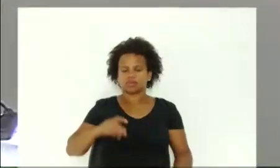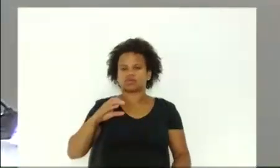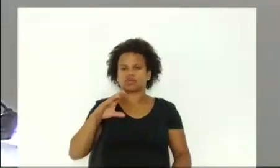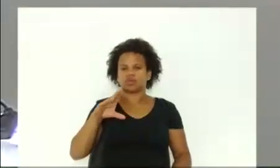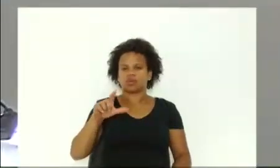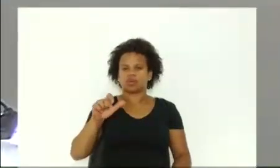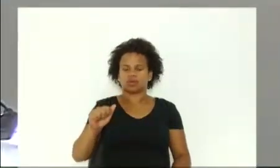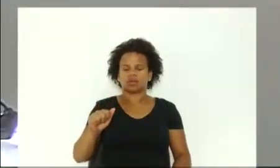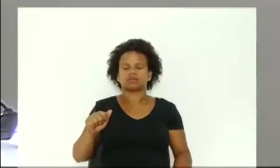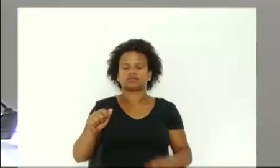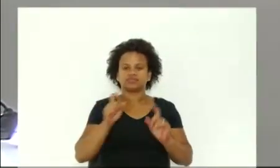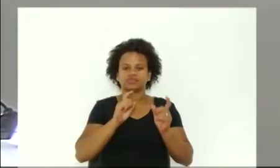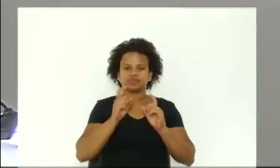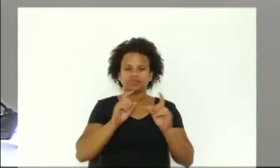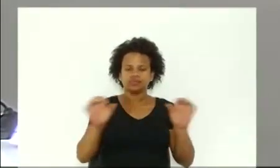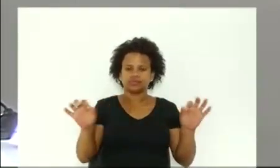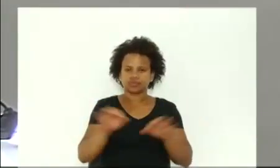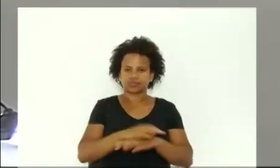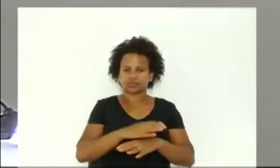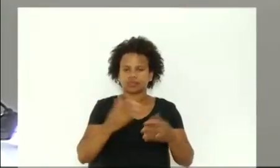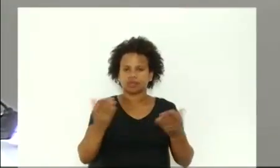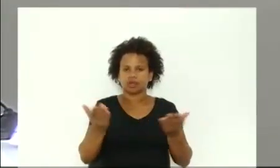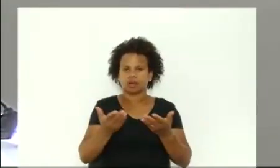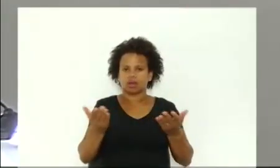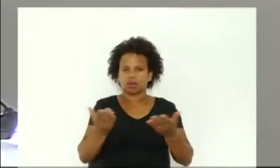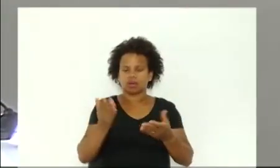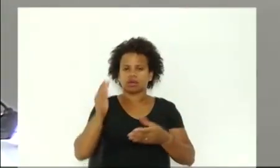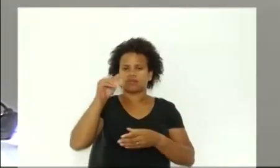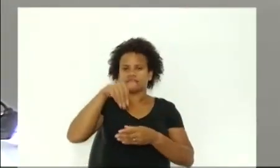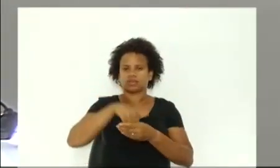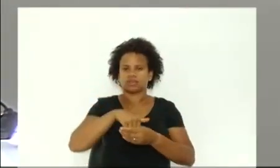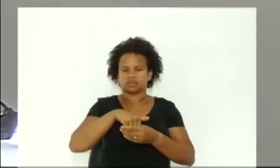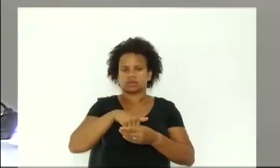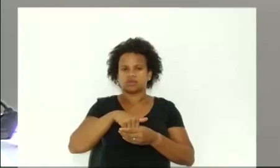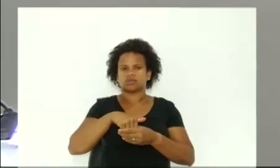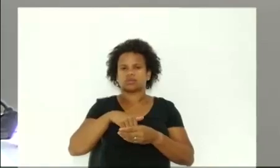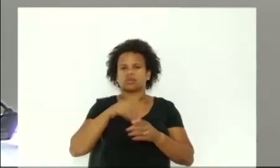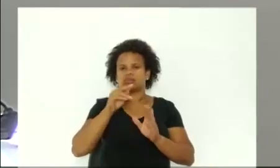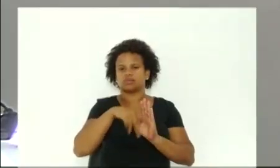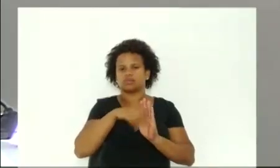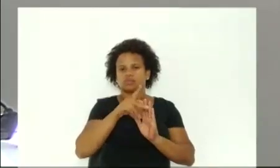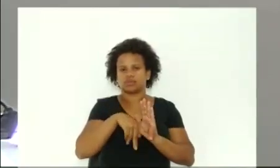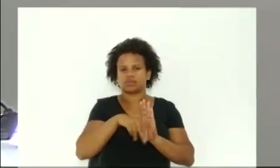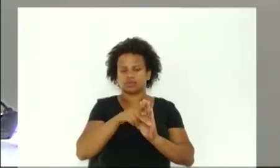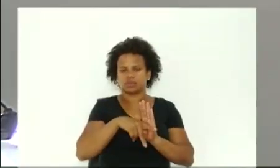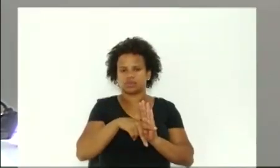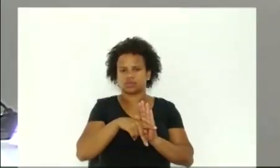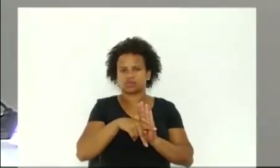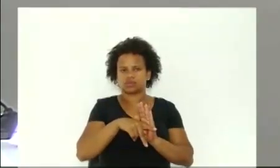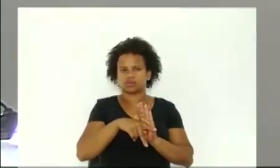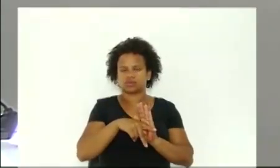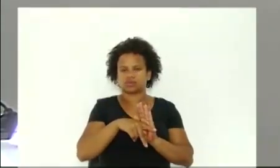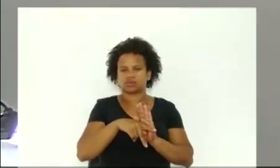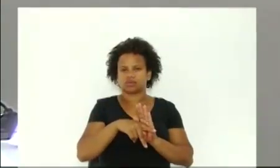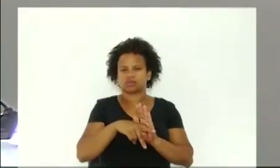Encerrada a discussão, vamos colocar em votação o projeto Salve Emendas.